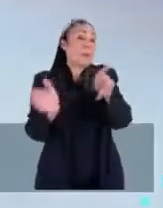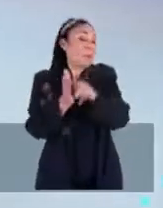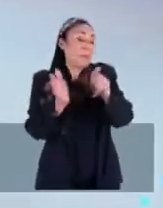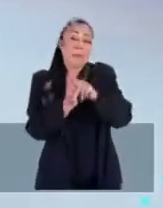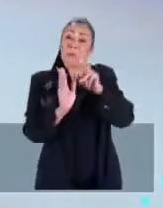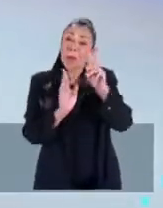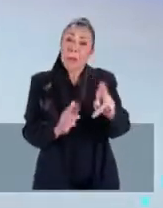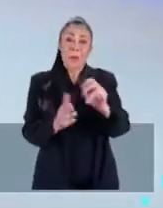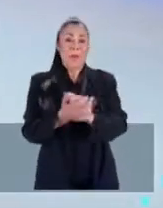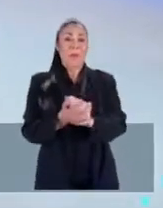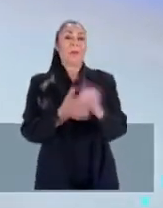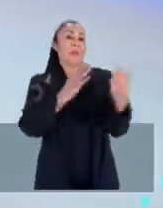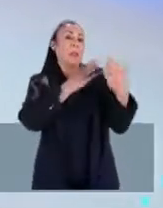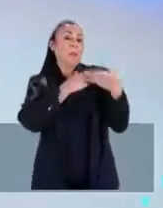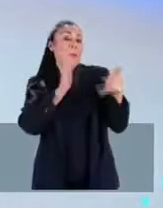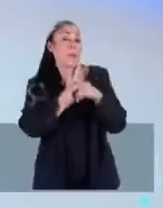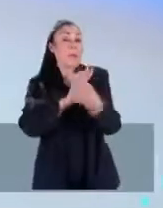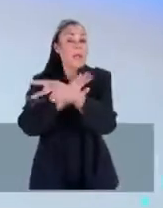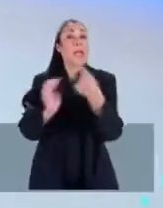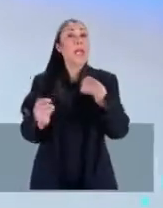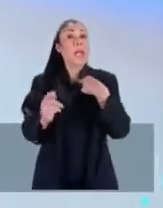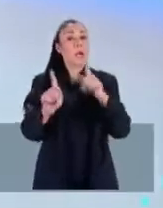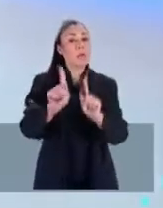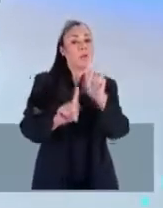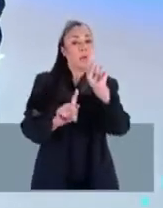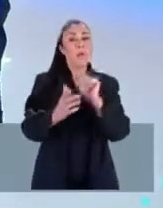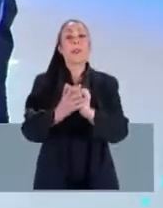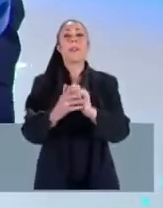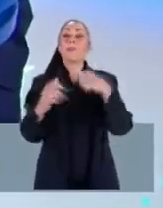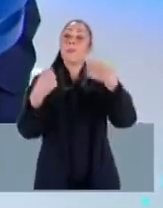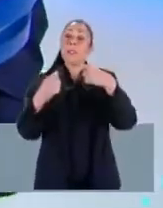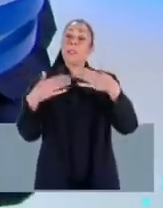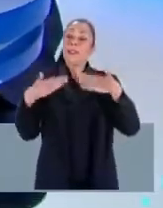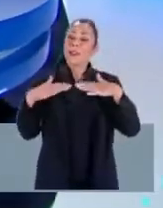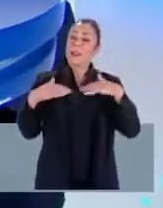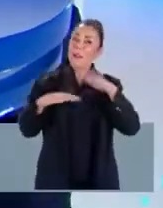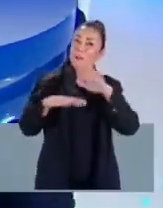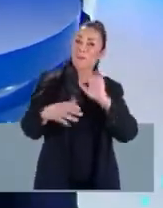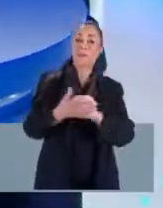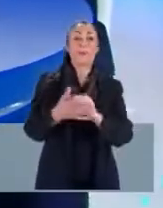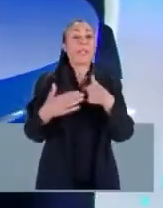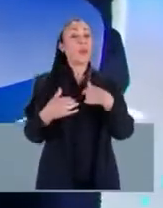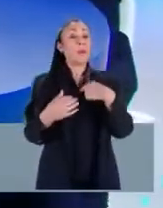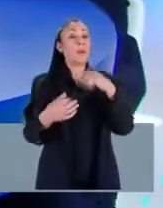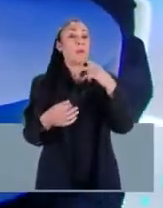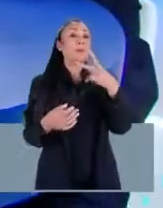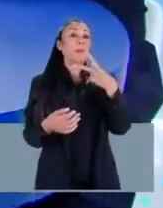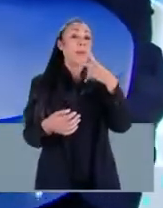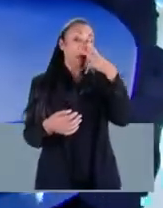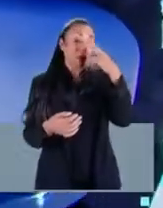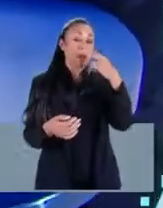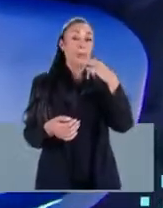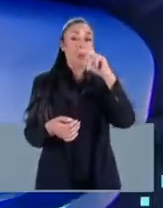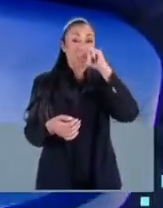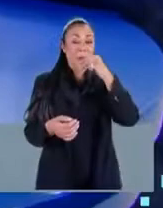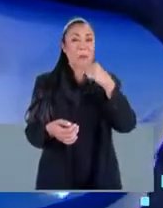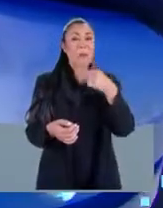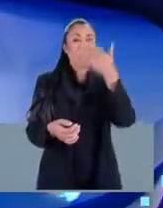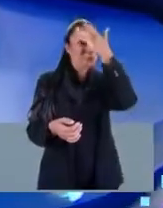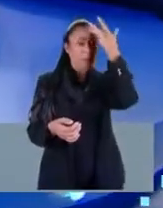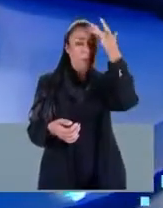Eu, na verdade, como eu estava na frente, eu tinha que estar mais tranquilo. Então, veja, eu acho o Alckmin um homem de bem, uma pessoa